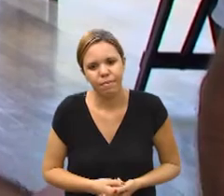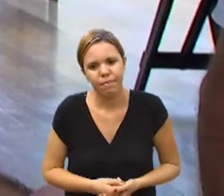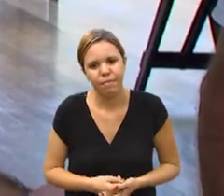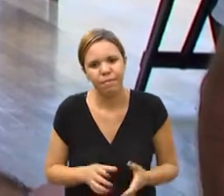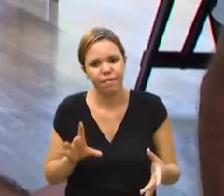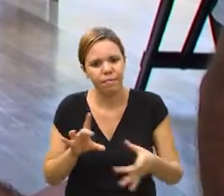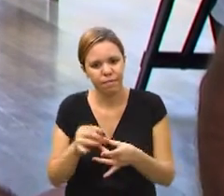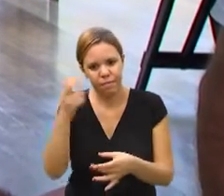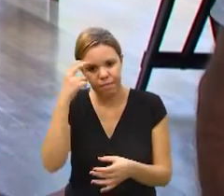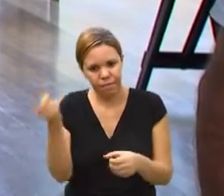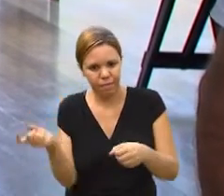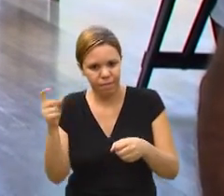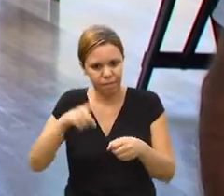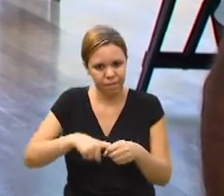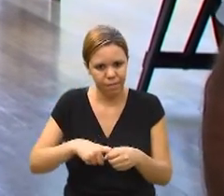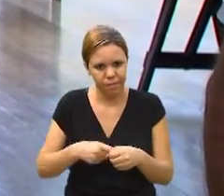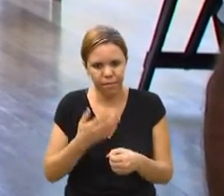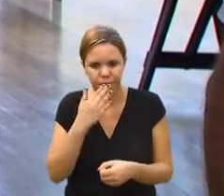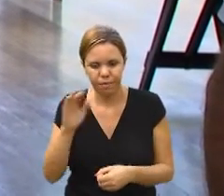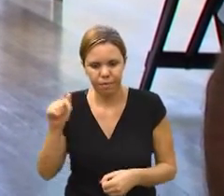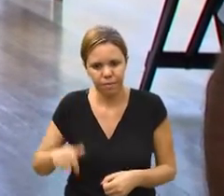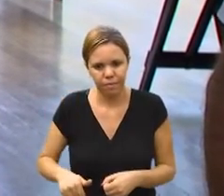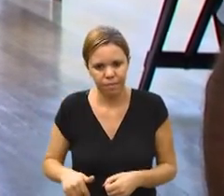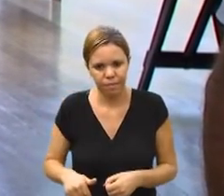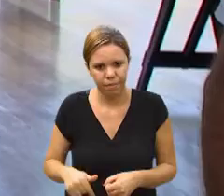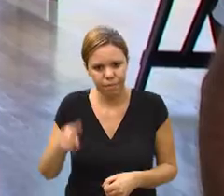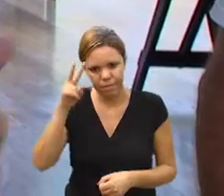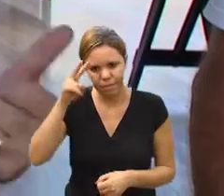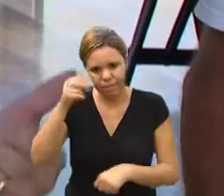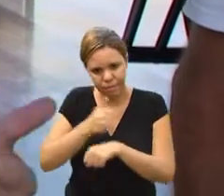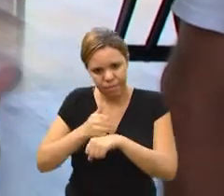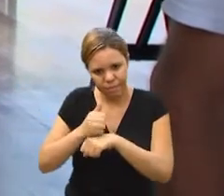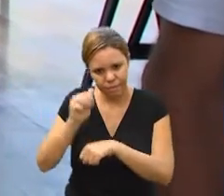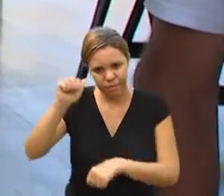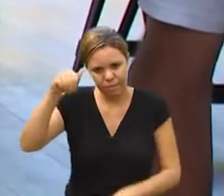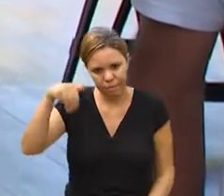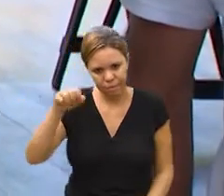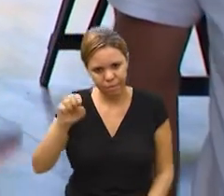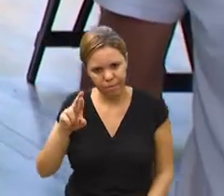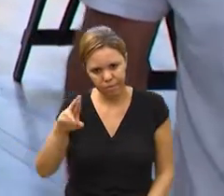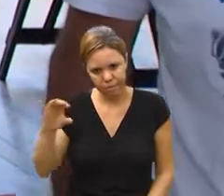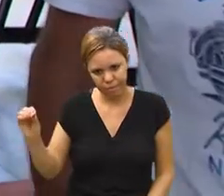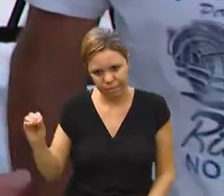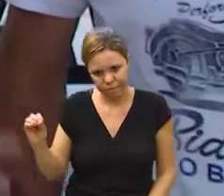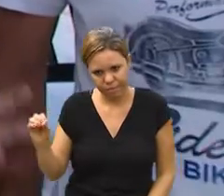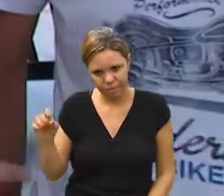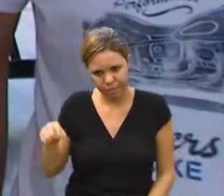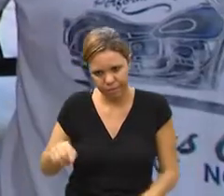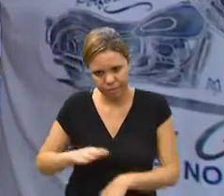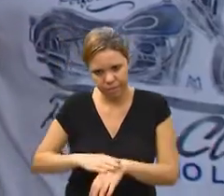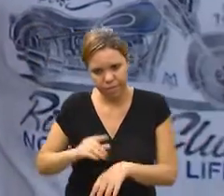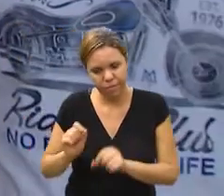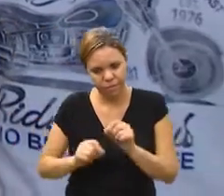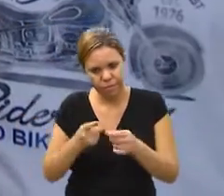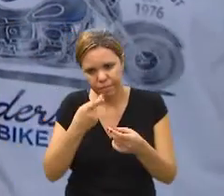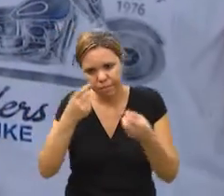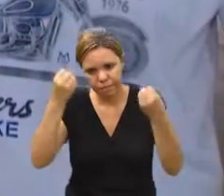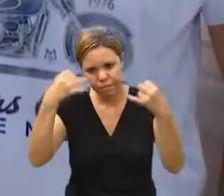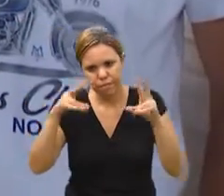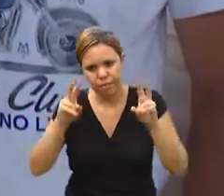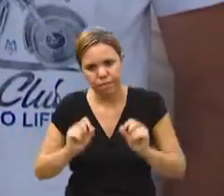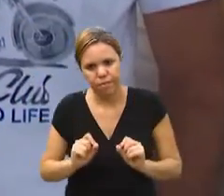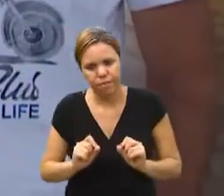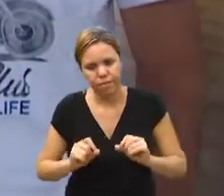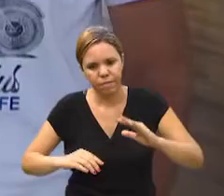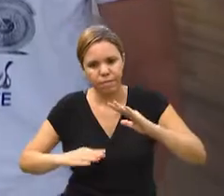Conexão Cultural de volta e, como prometido, aqui com o historiador Américo Batista Vilela, que vai falar um pouquinho a respeito